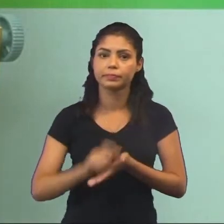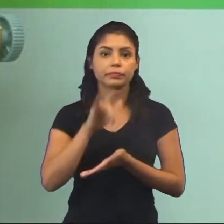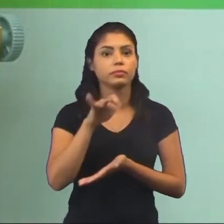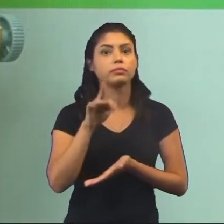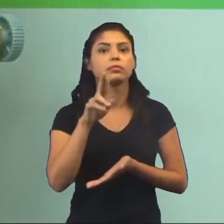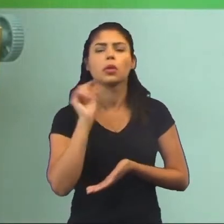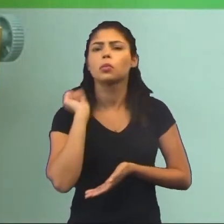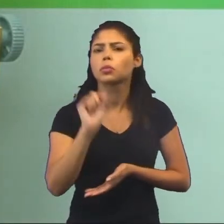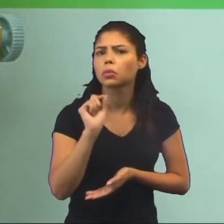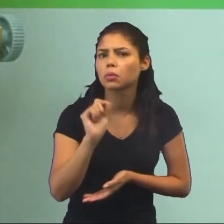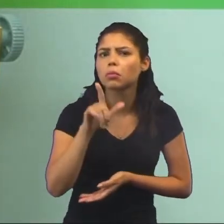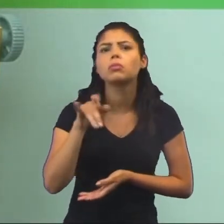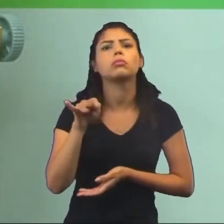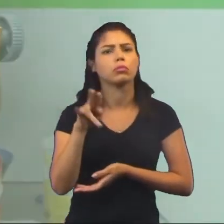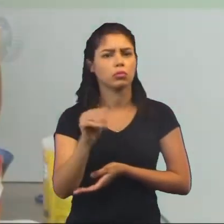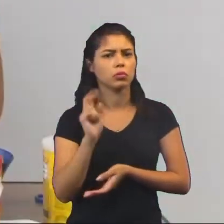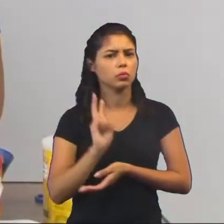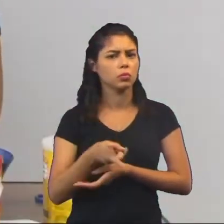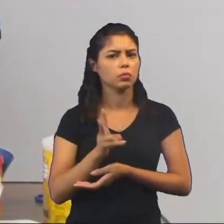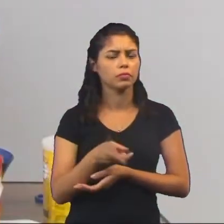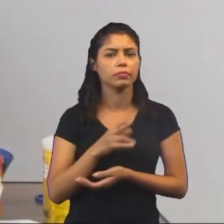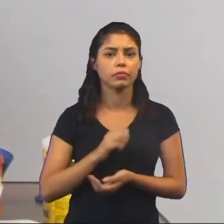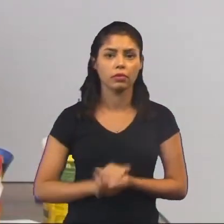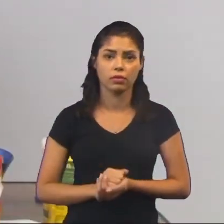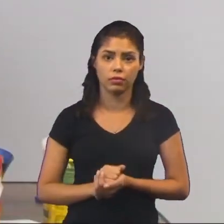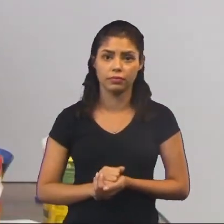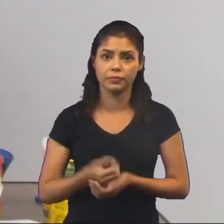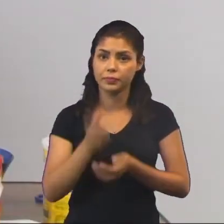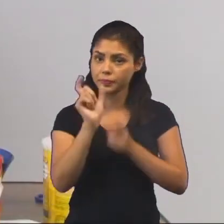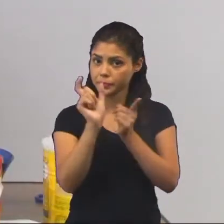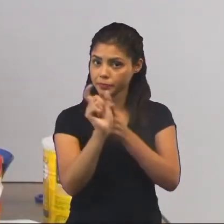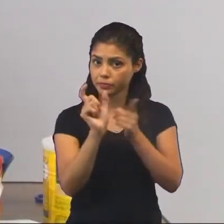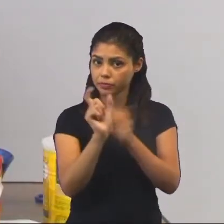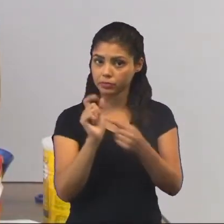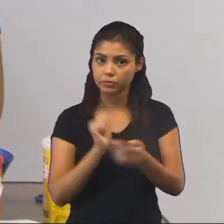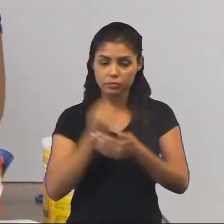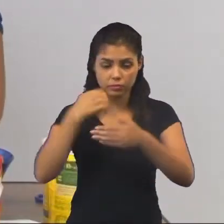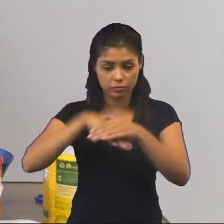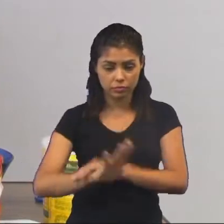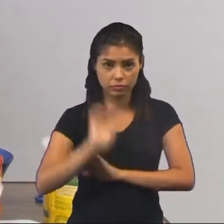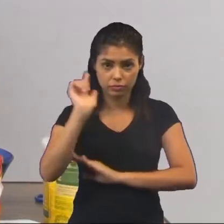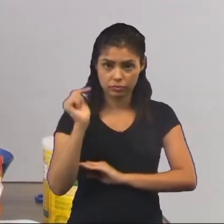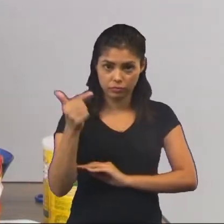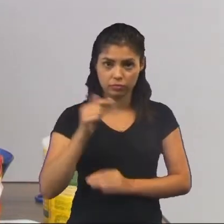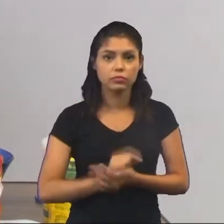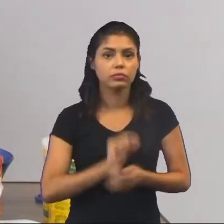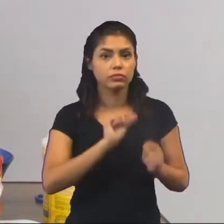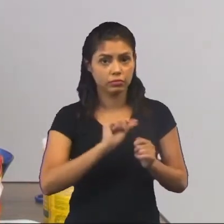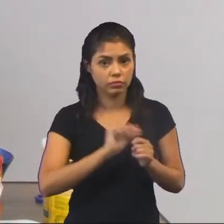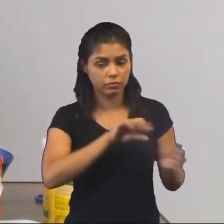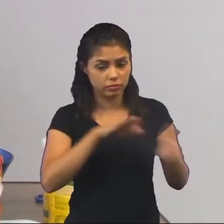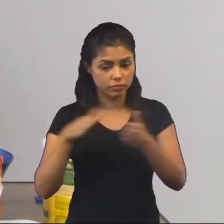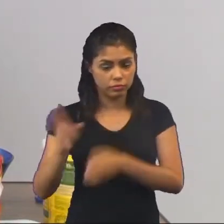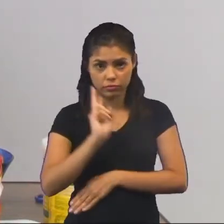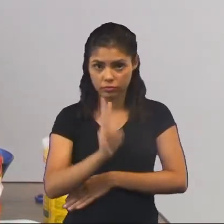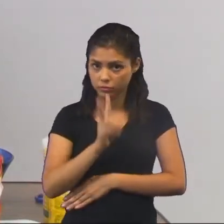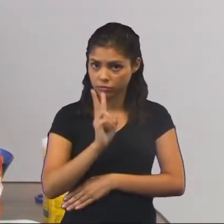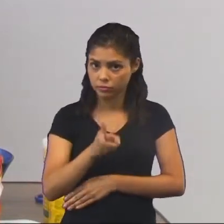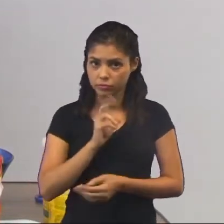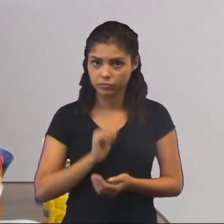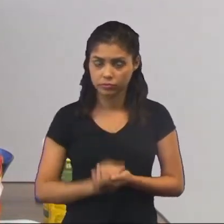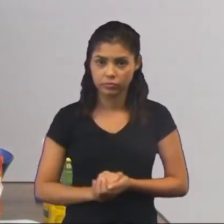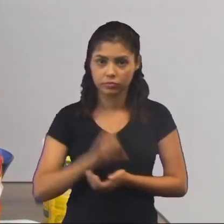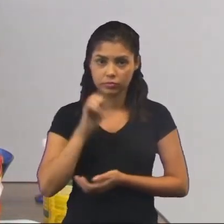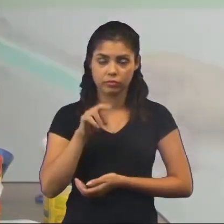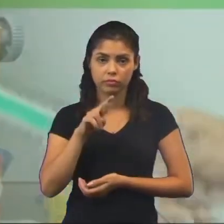listas. O que é lista mesmo? Listas são palavras embaixo da outra e que fazem parte do mesmo campo